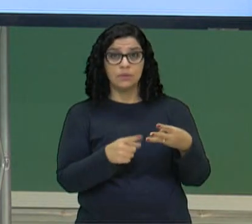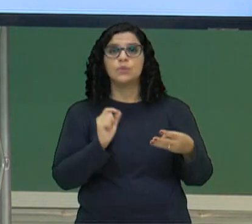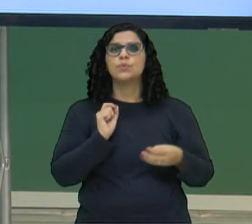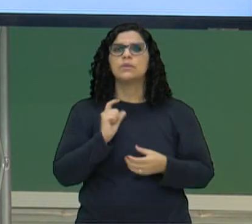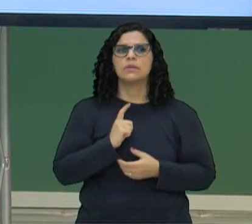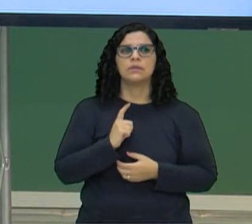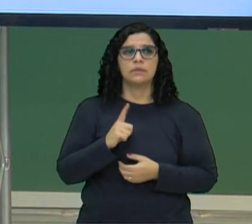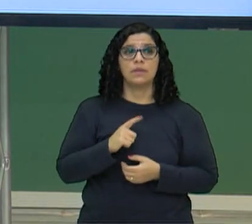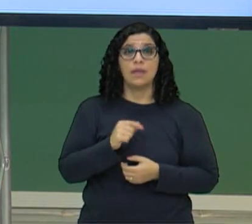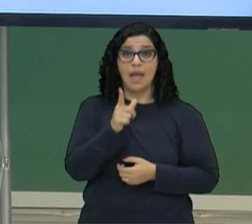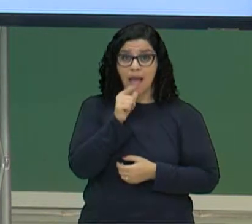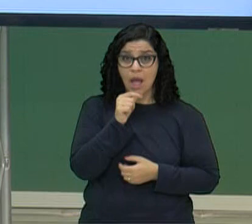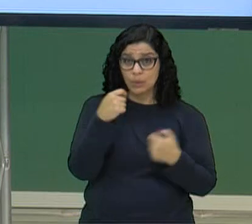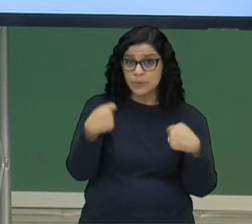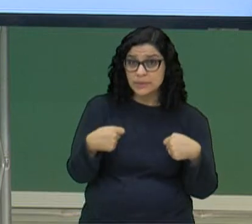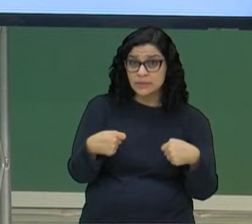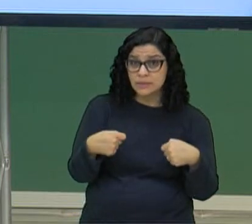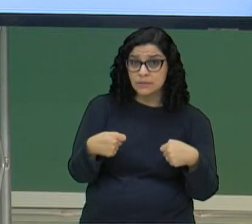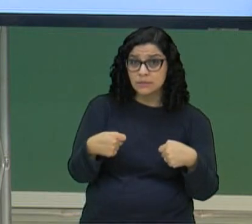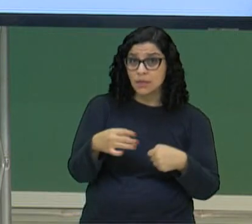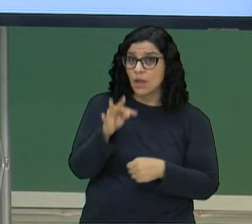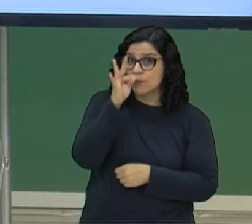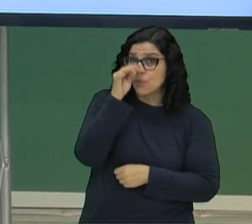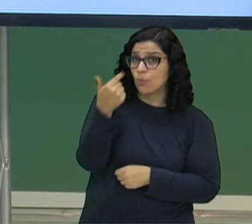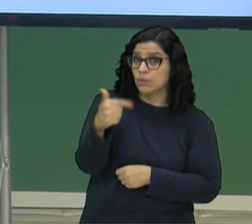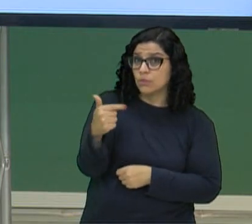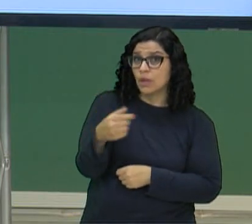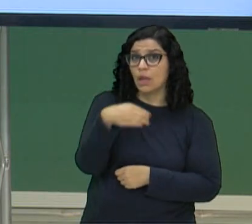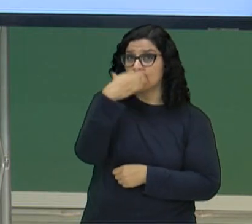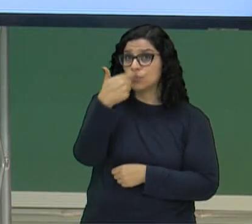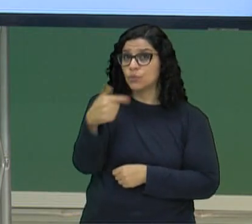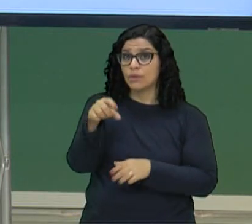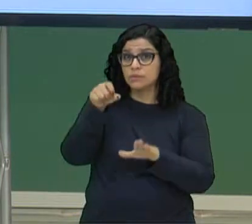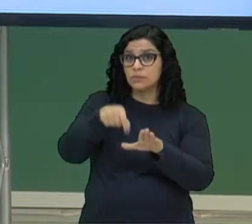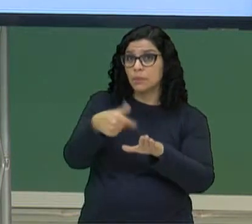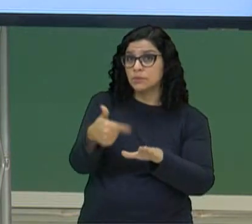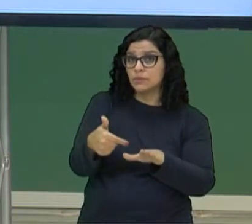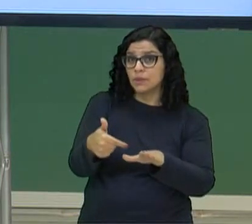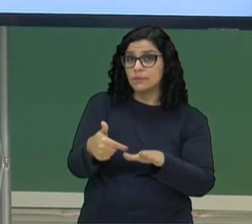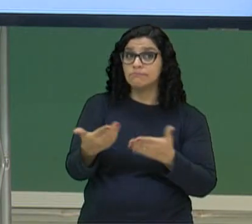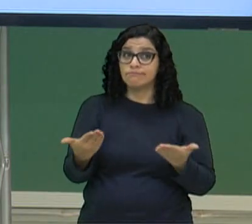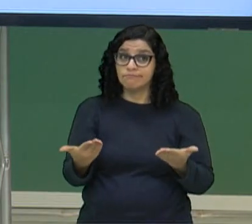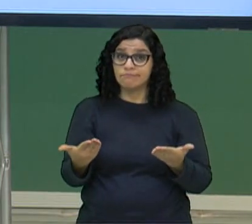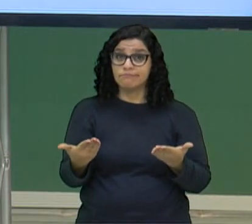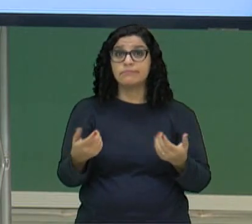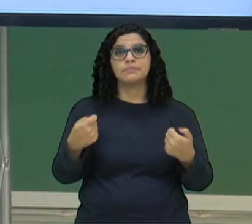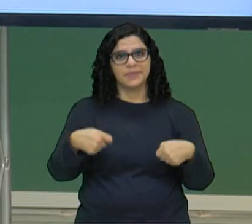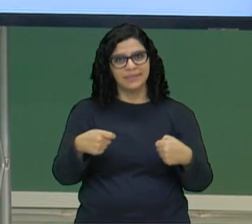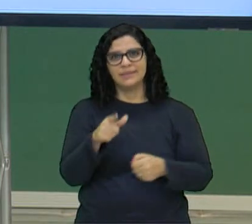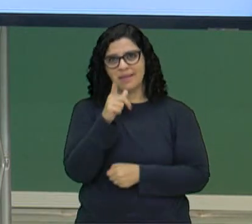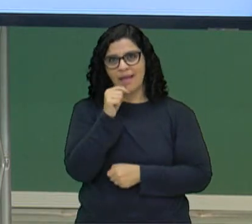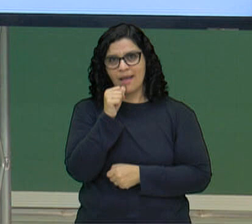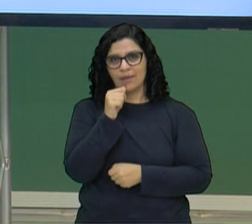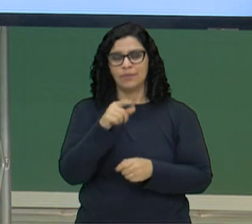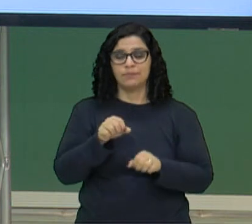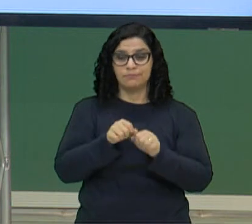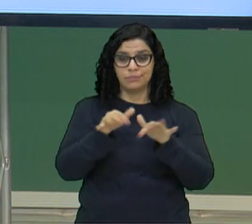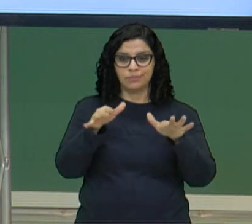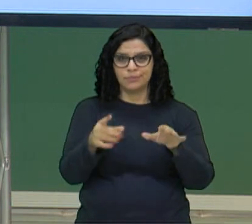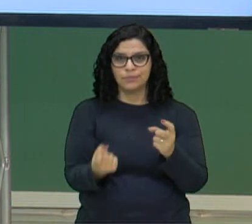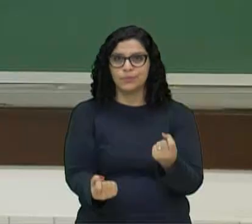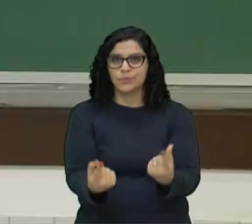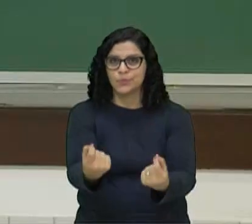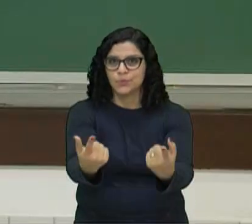Dependência de água para fecundação. Não tem flor, não tem fruto e não tem semente. Como é que reproduz? Usando a água,